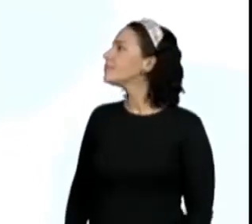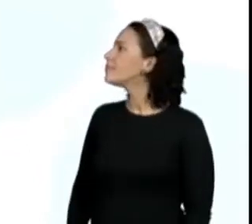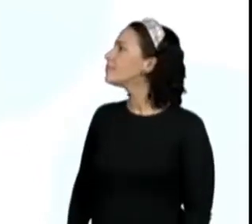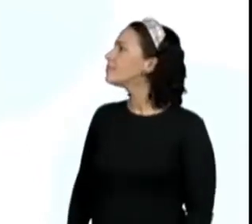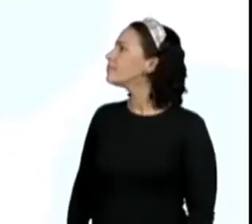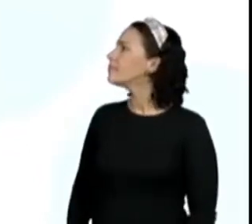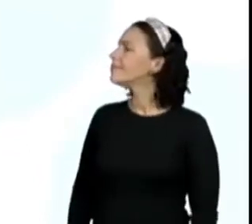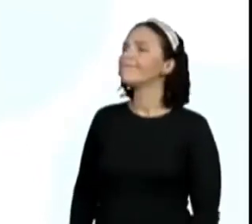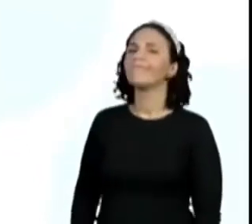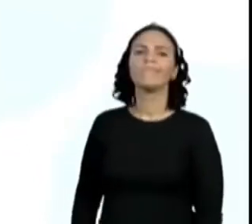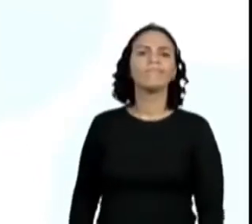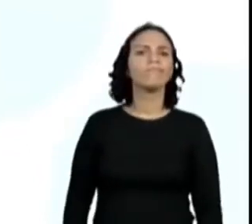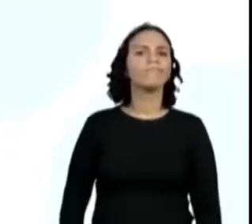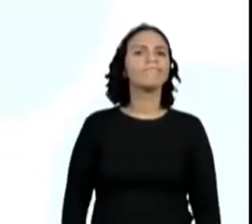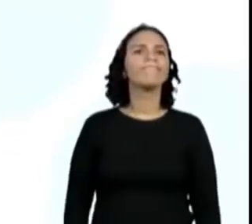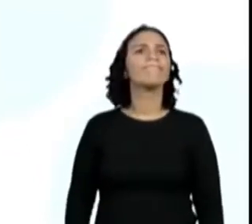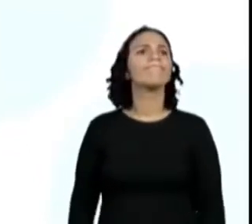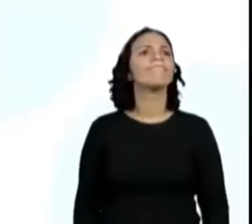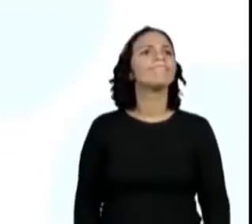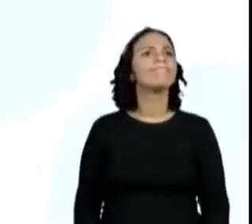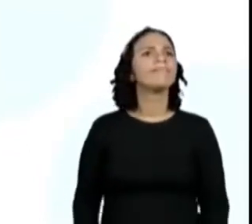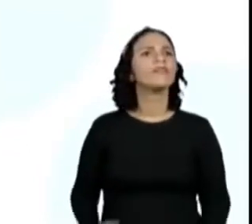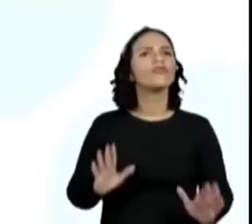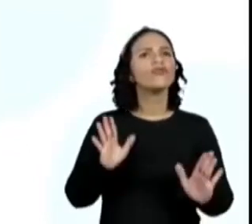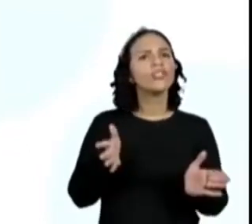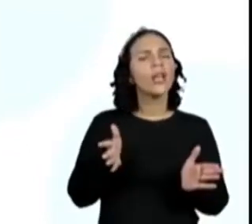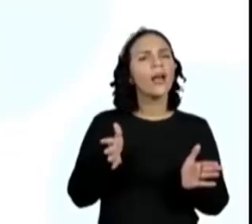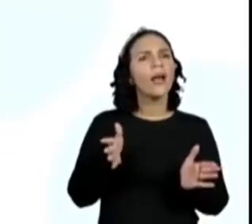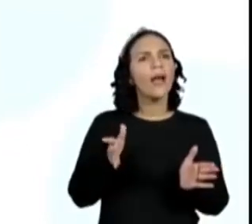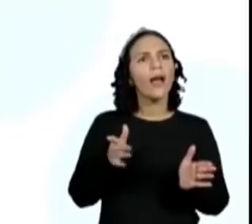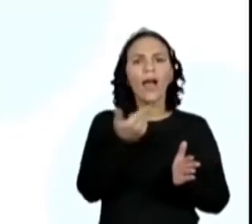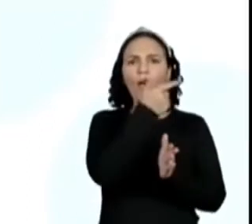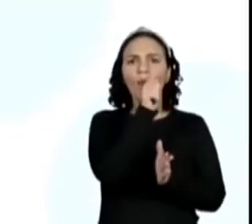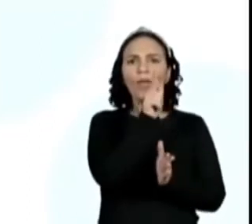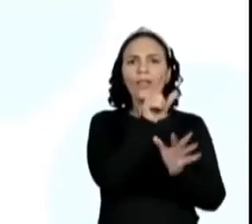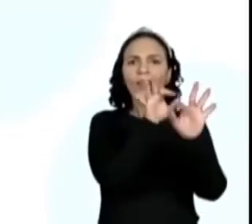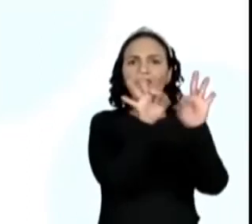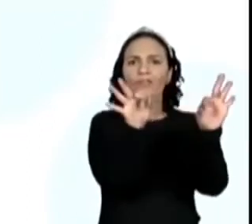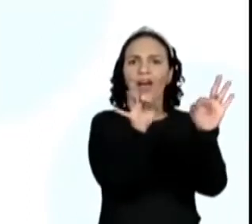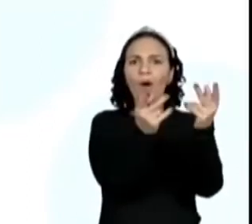Poxa vida, eu já estou vendo que tem um